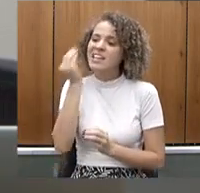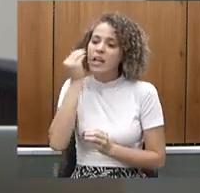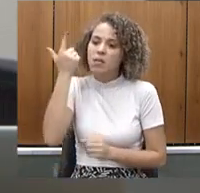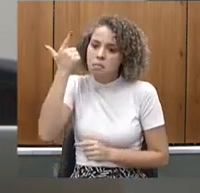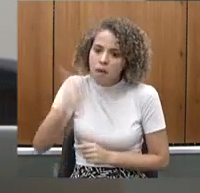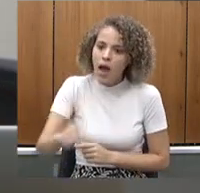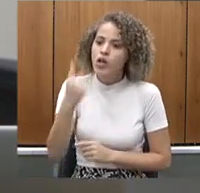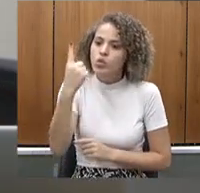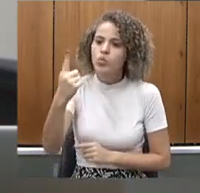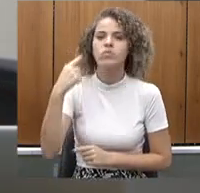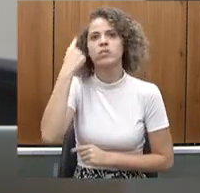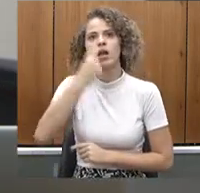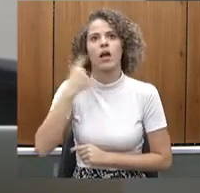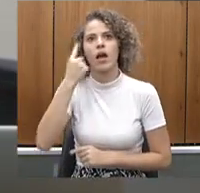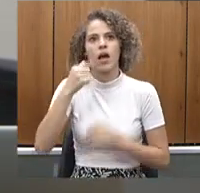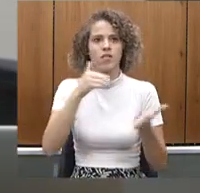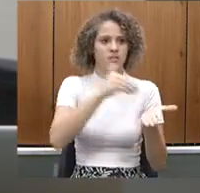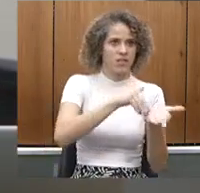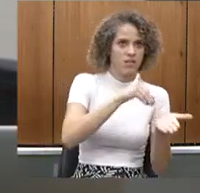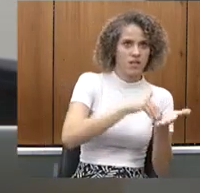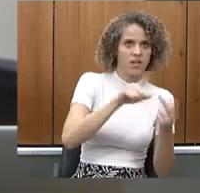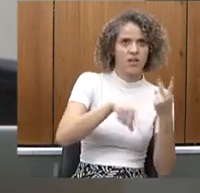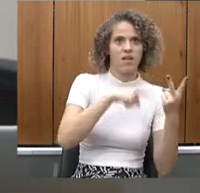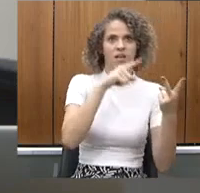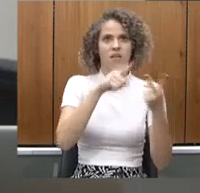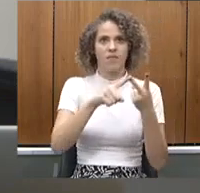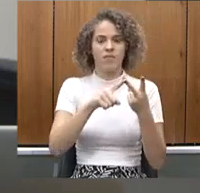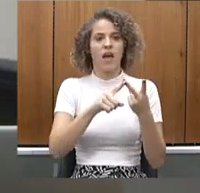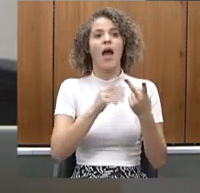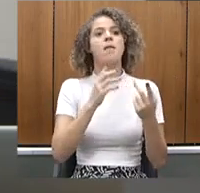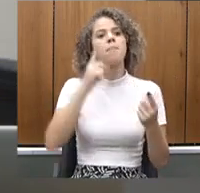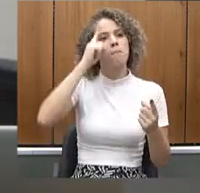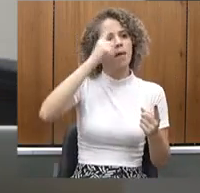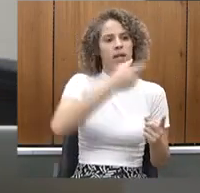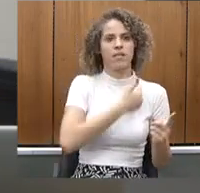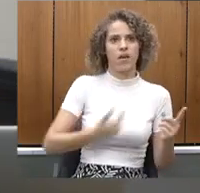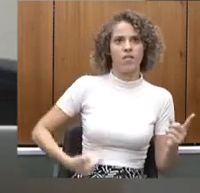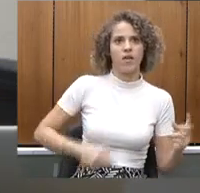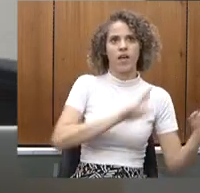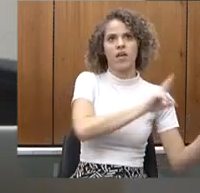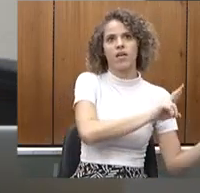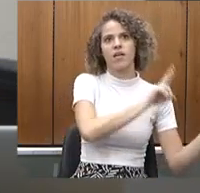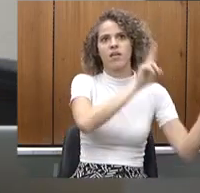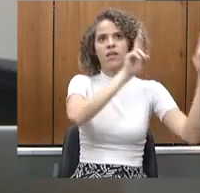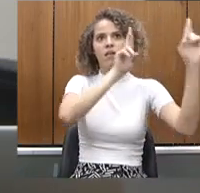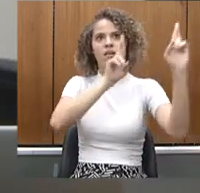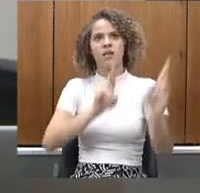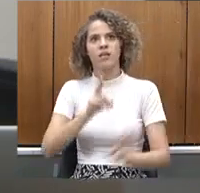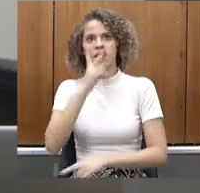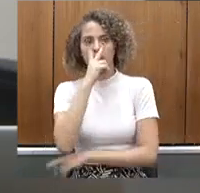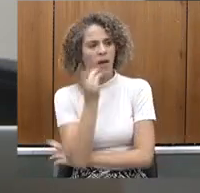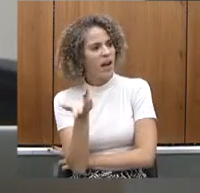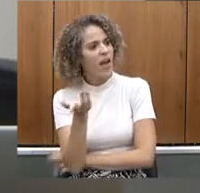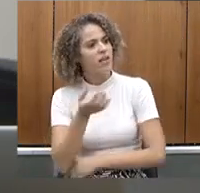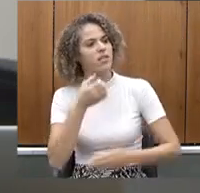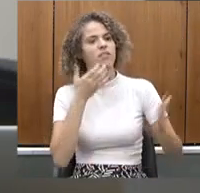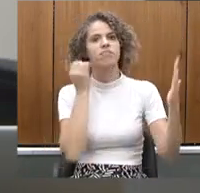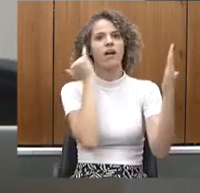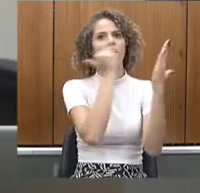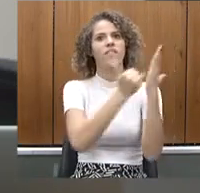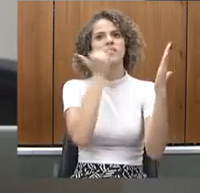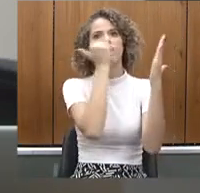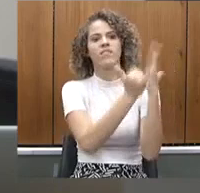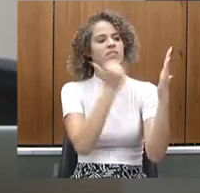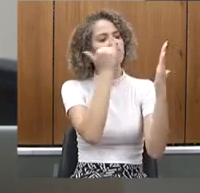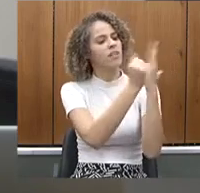escrivão e uma investigador aí o governo manda os representantes aqui parece que tem hora que a gente tá falando com as paredes